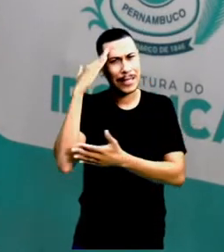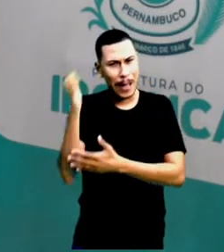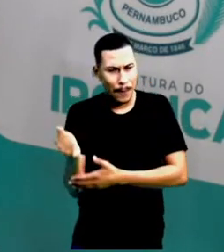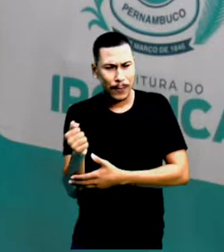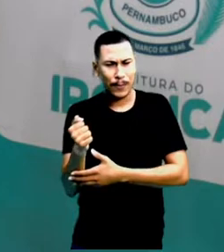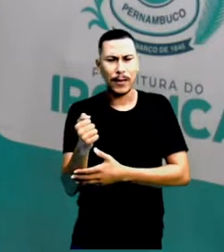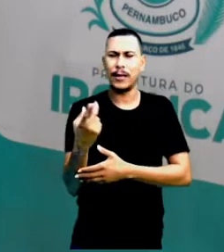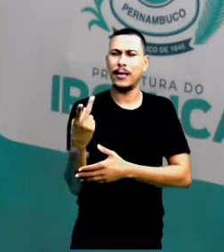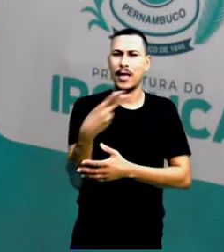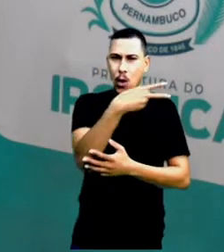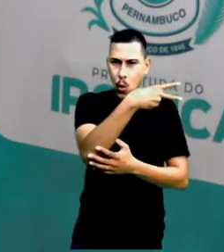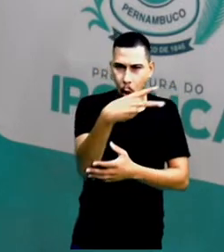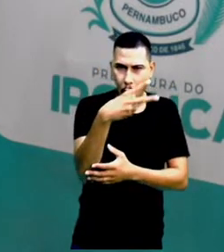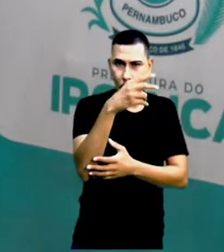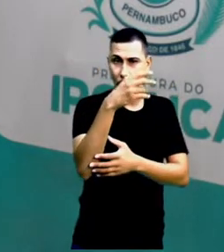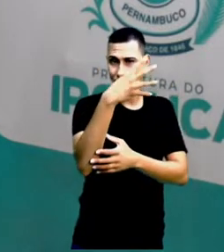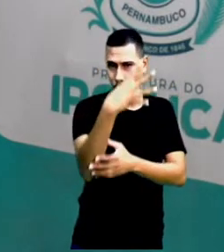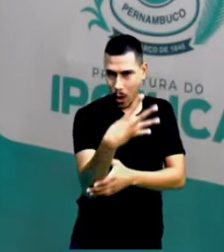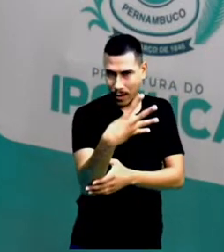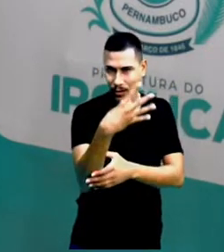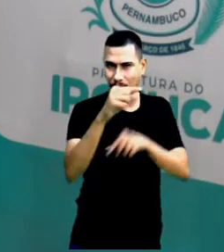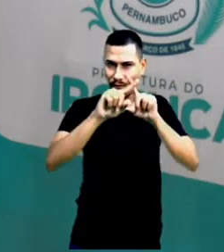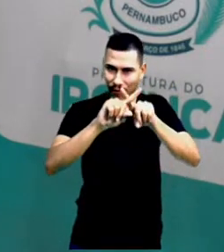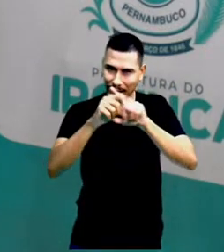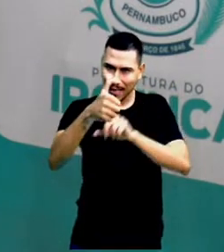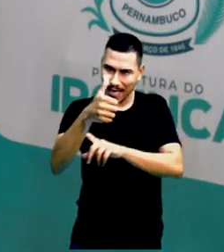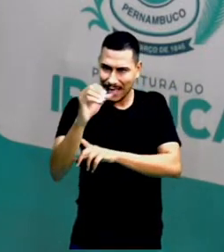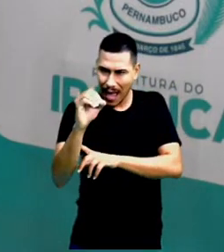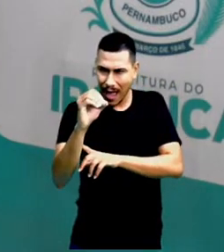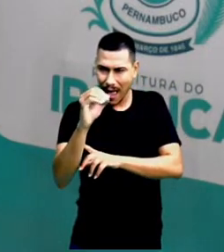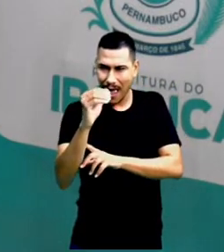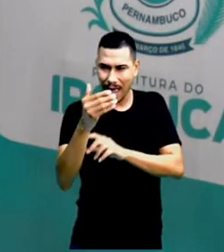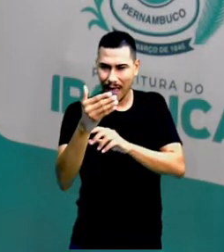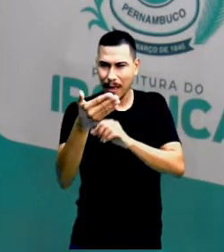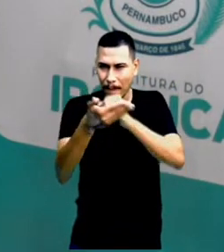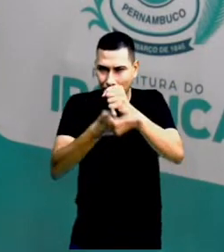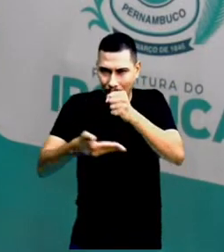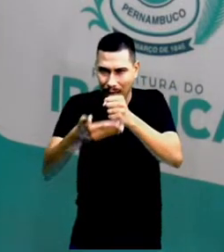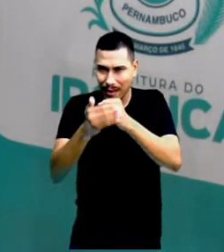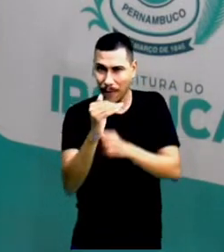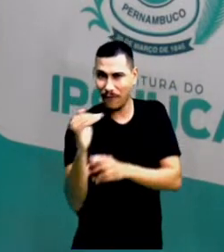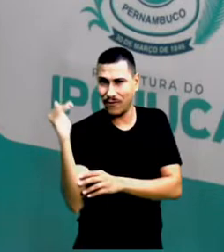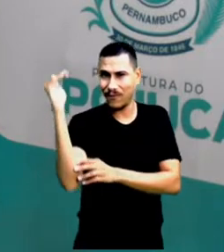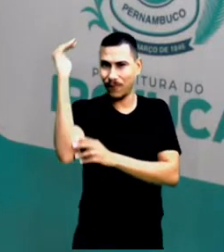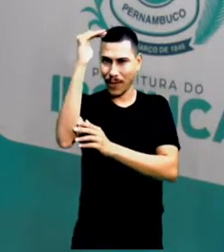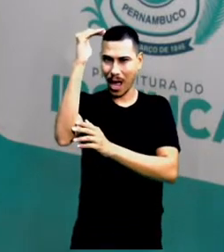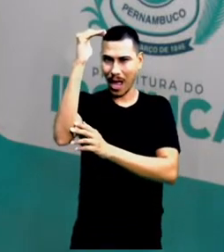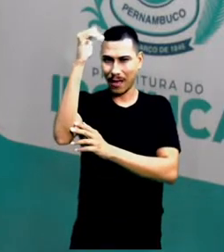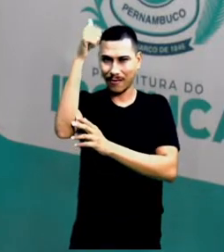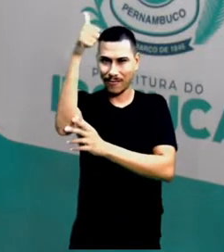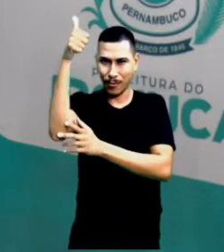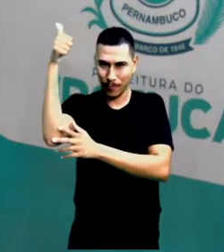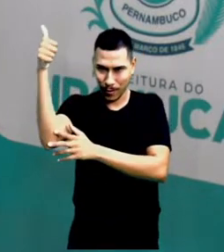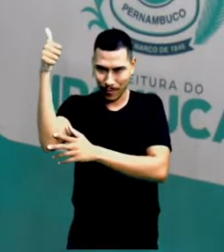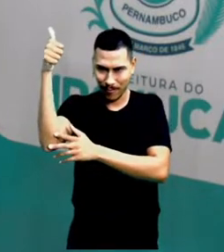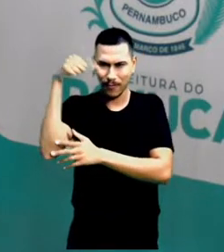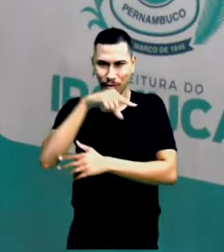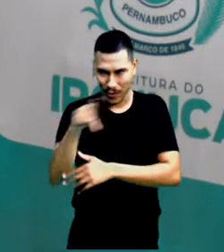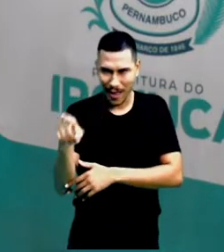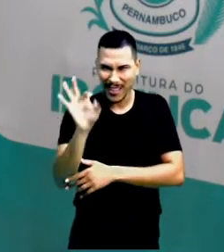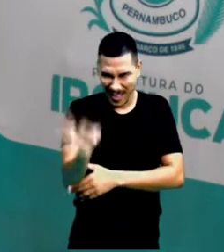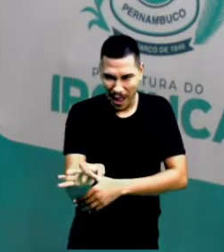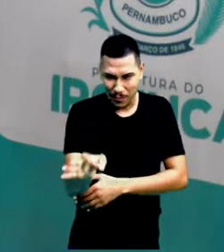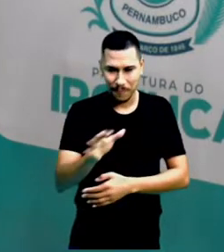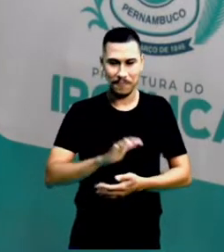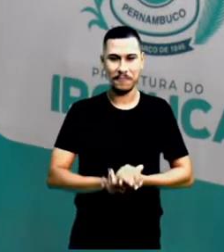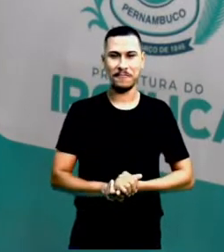igual a 4 vezes 10 elevado à 11ª potência. E aí, será que acertou?